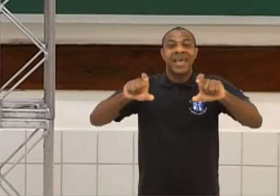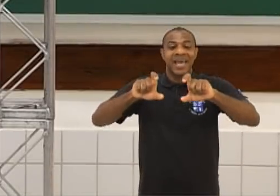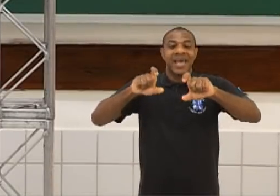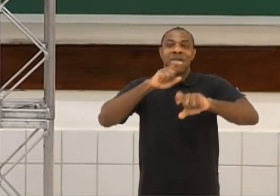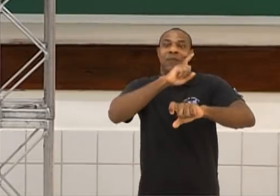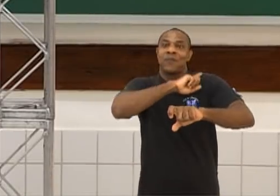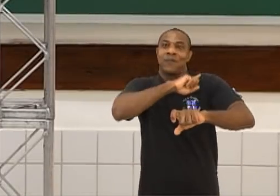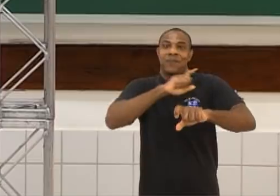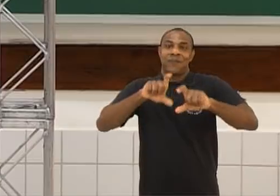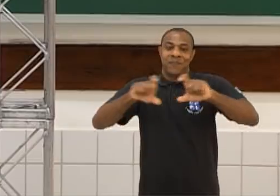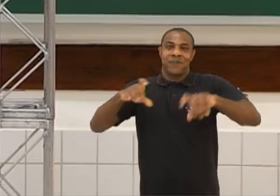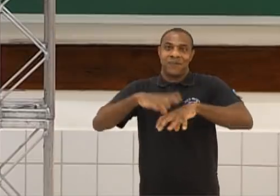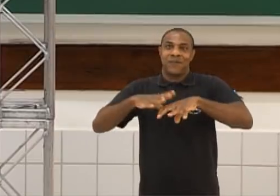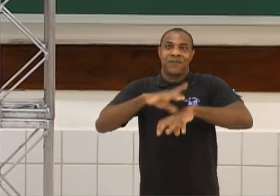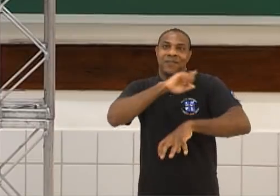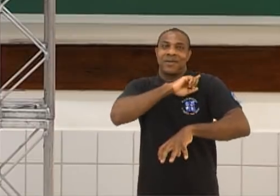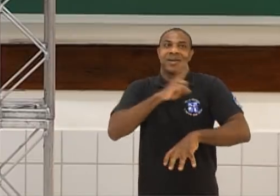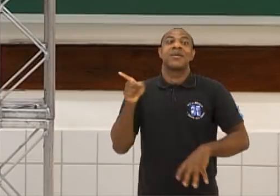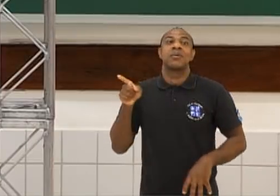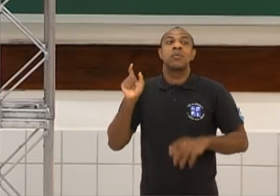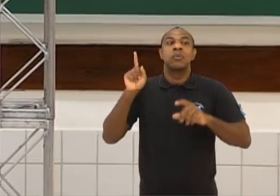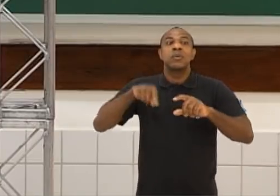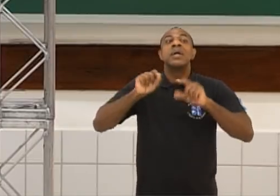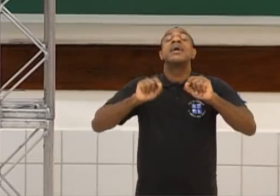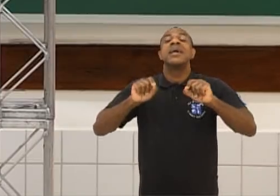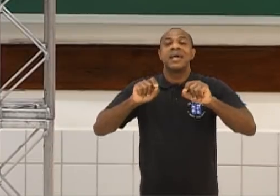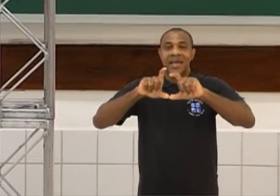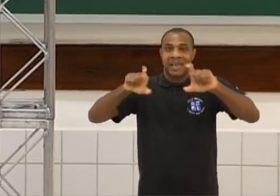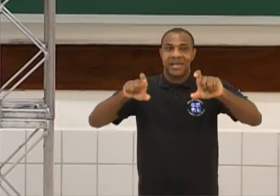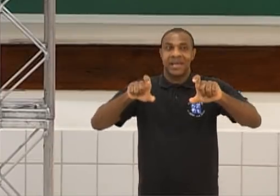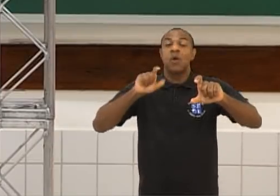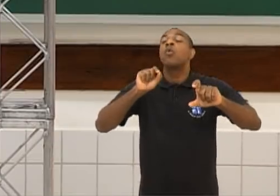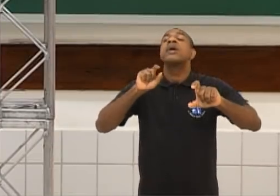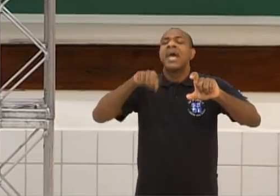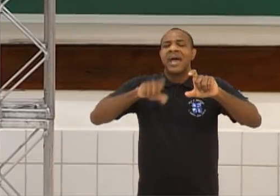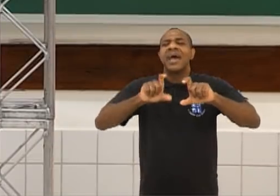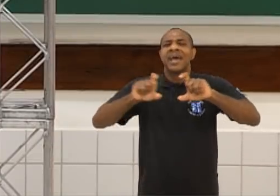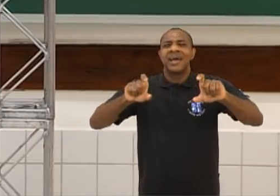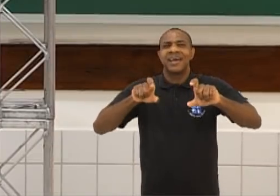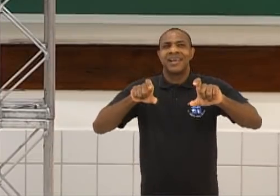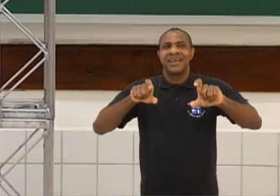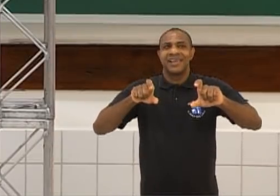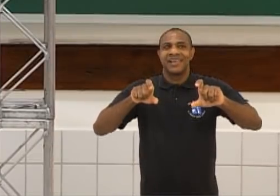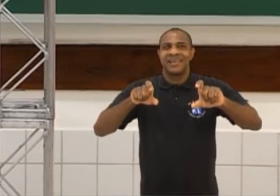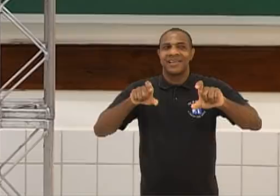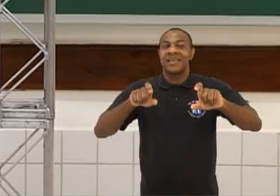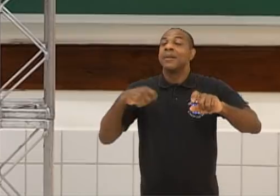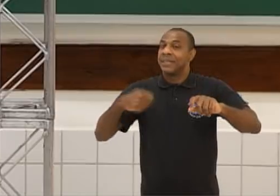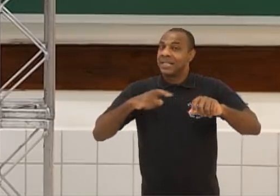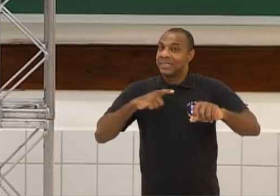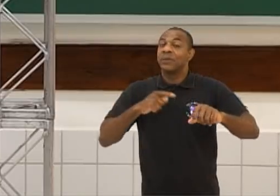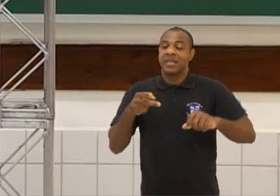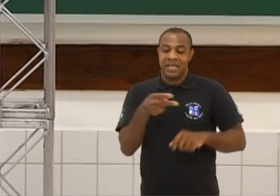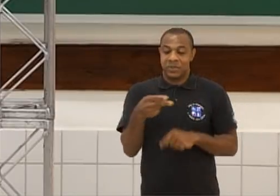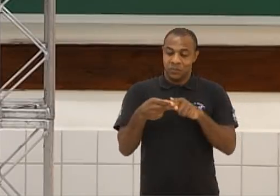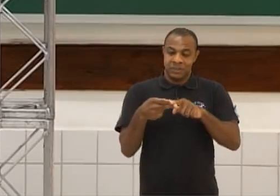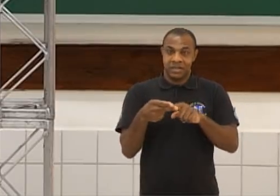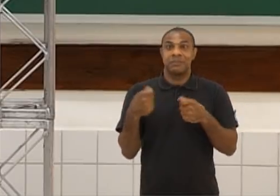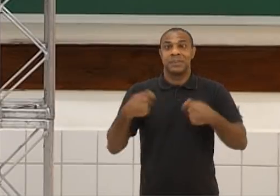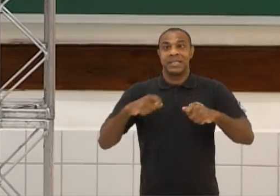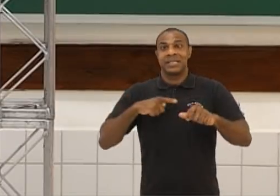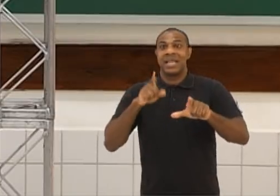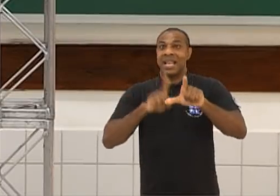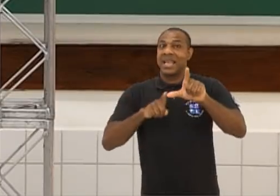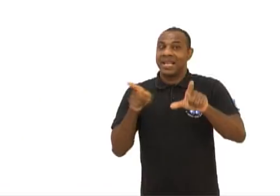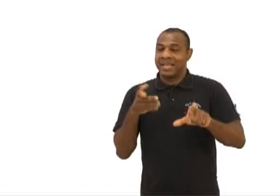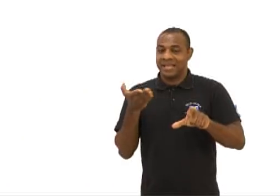que são. Quer dizer, o que tem equação mesmo? Acabamos de ver no exercício 1. Tem que ter incógnita e tem que ter igualdade. Vamos ler